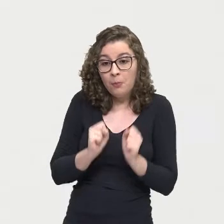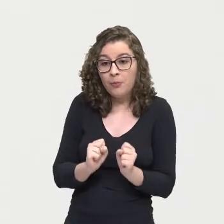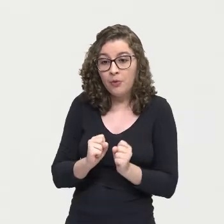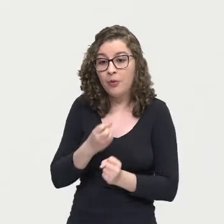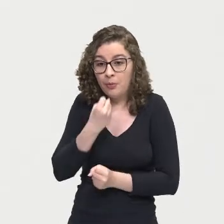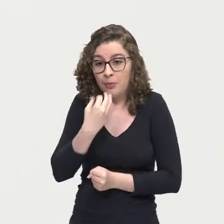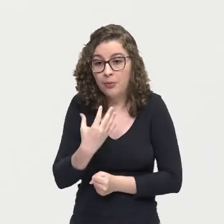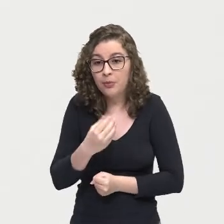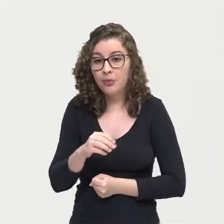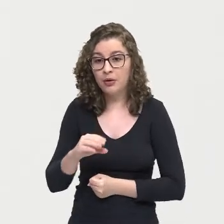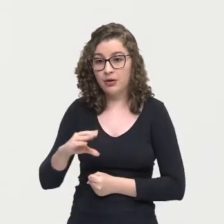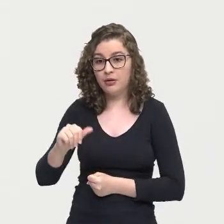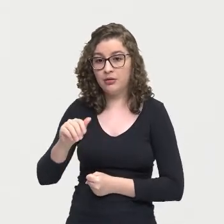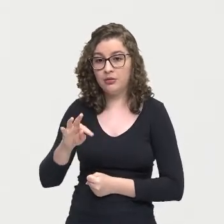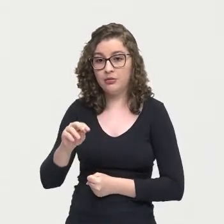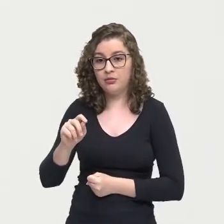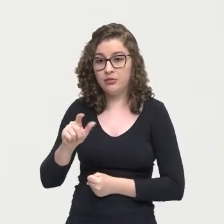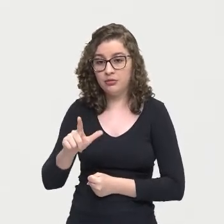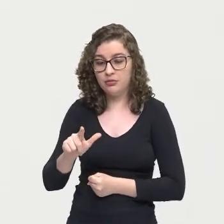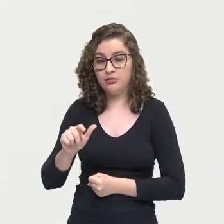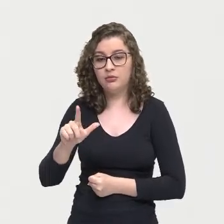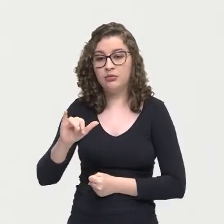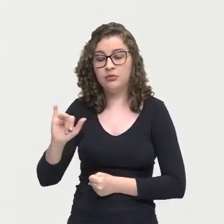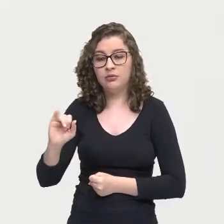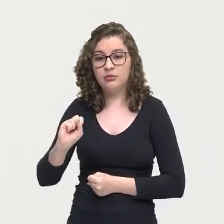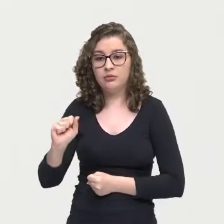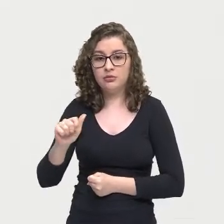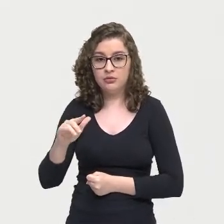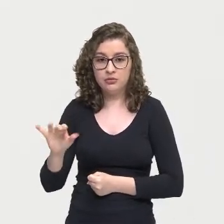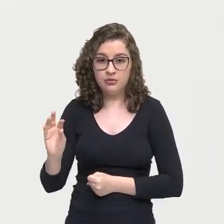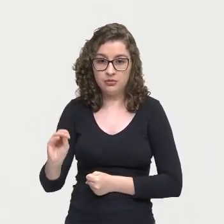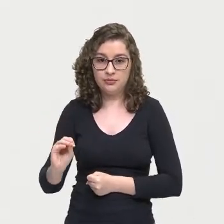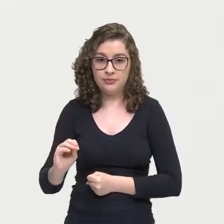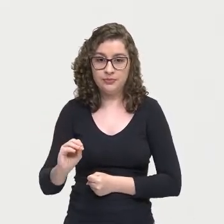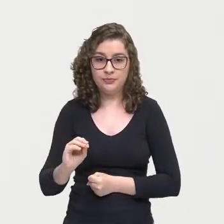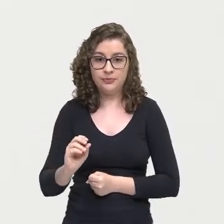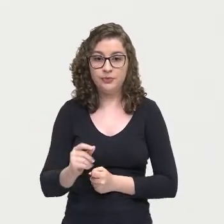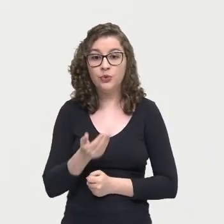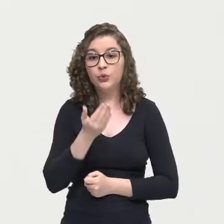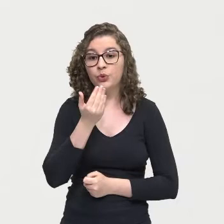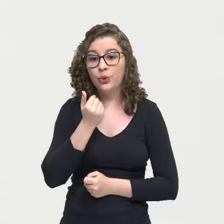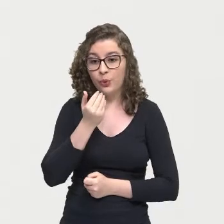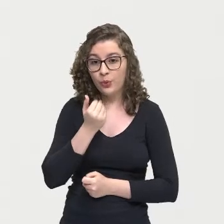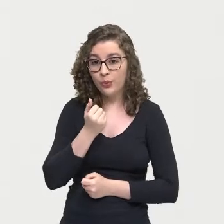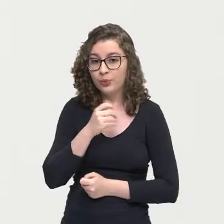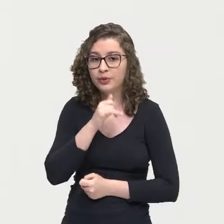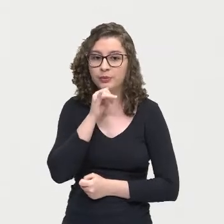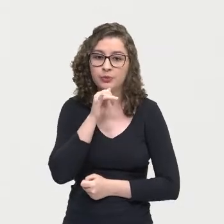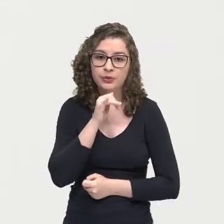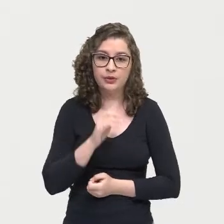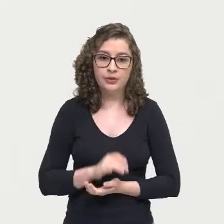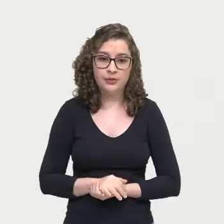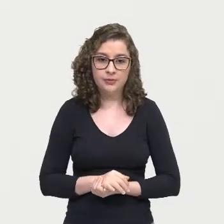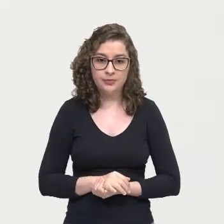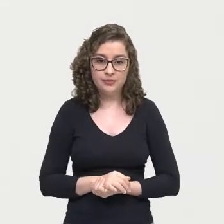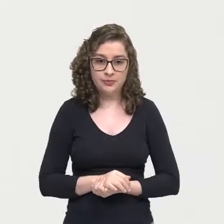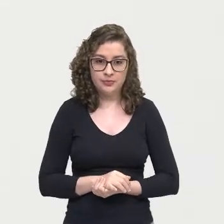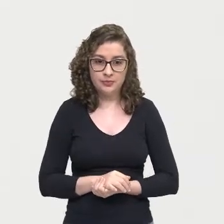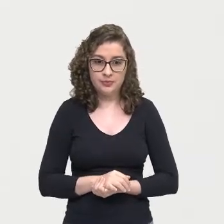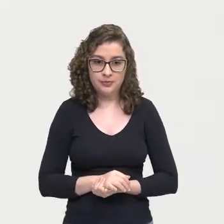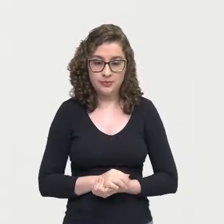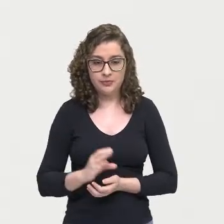catalisação de todos os nutrientes que são consumidos, tá bom? Elas ajudam, por exemplo, na quebra